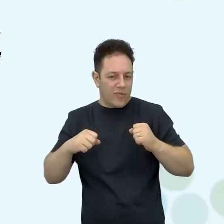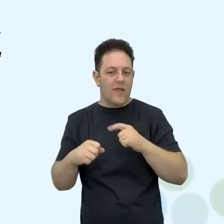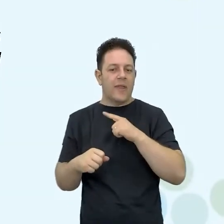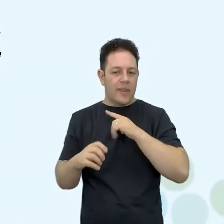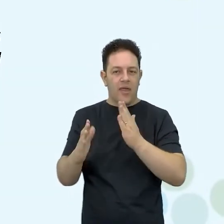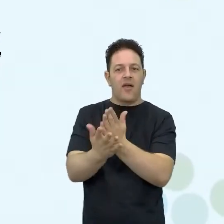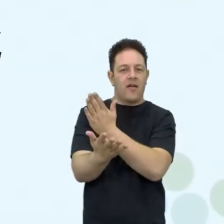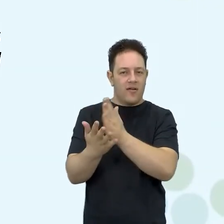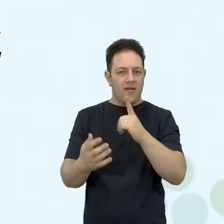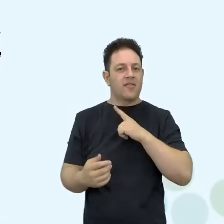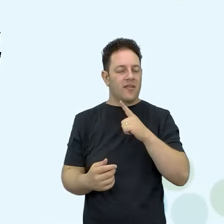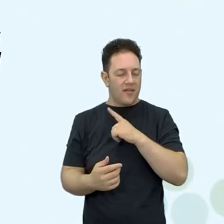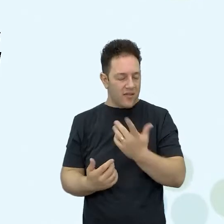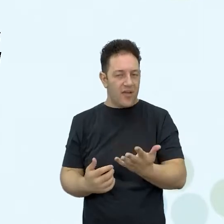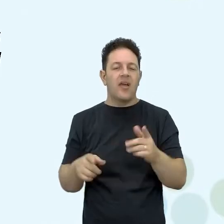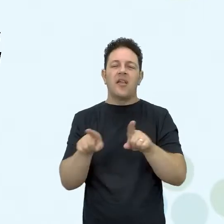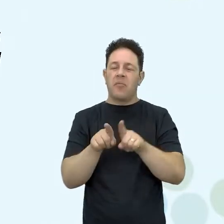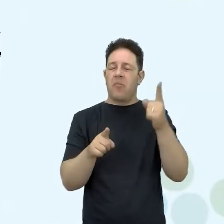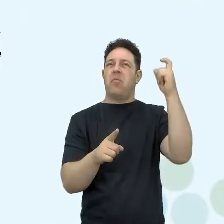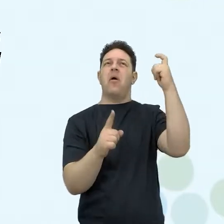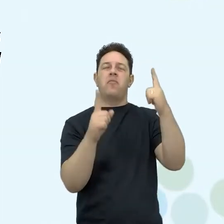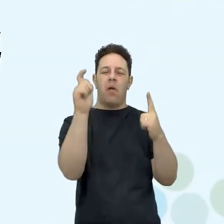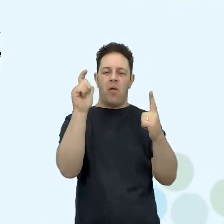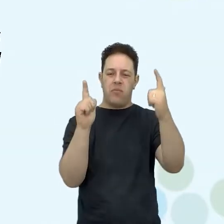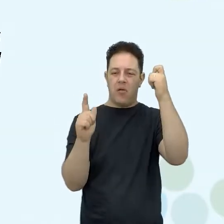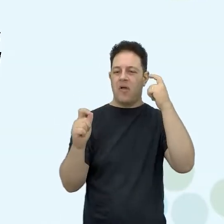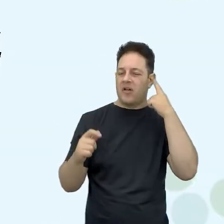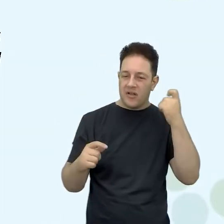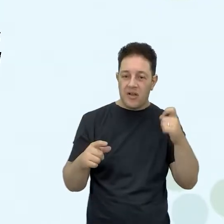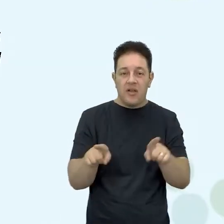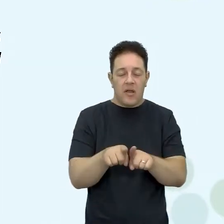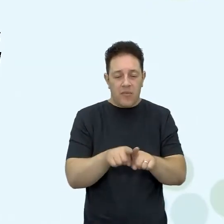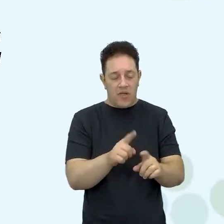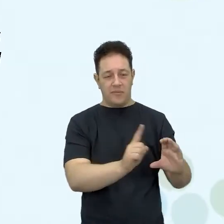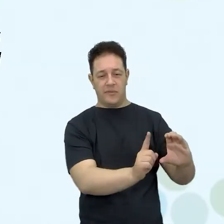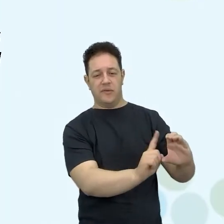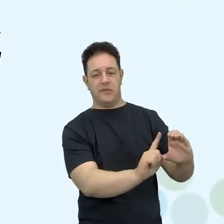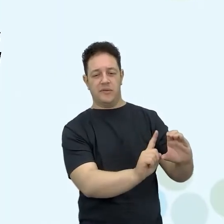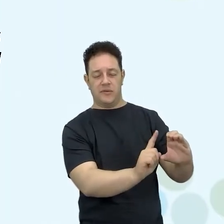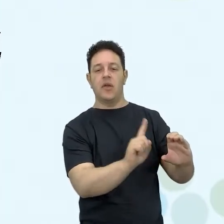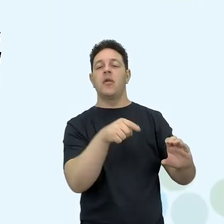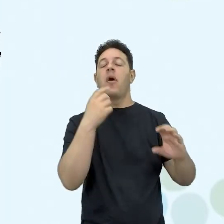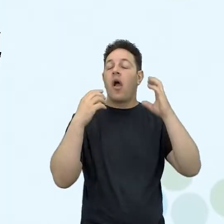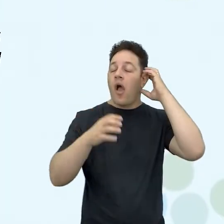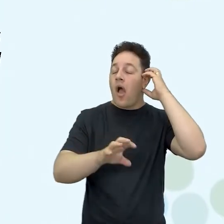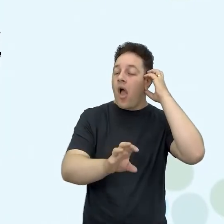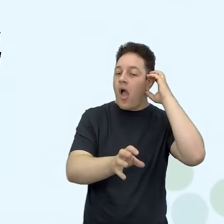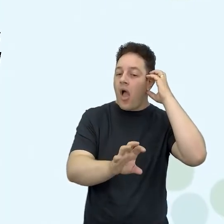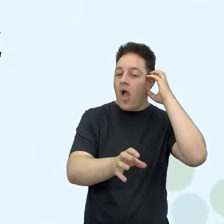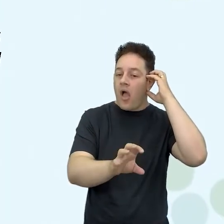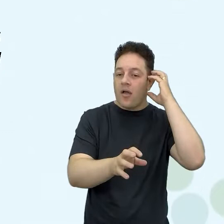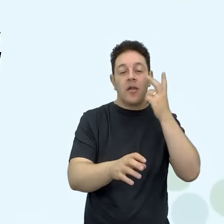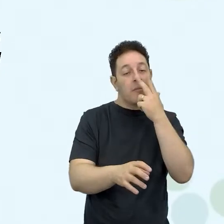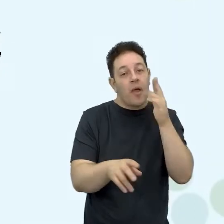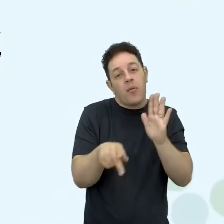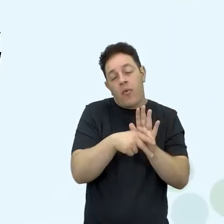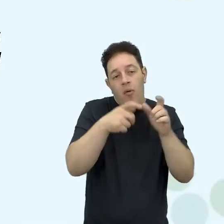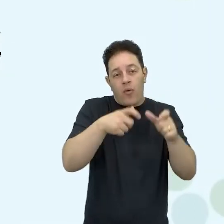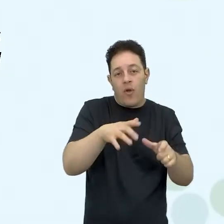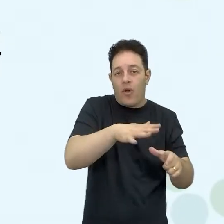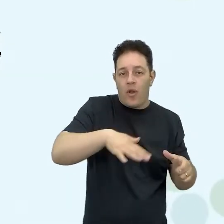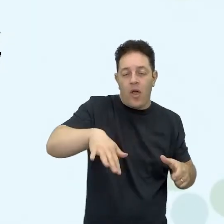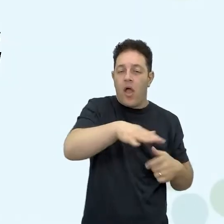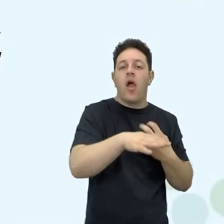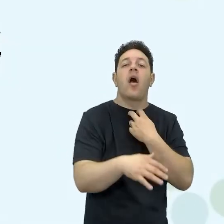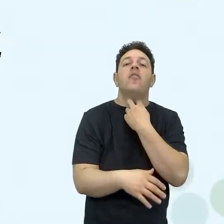assim, e os tiros, etc. E o despertador que toca é uma rádio que parece uma rádio comunitária de uma